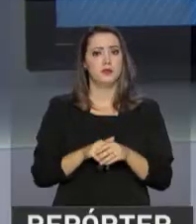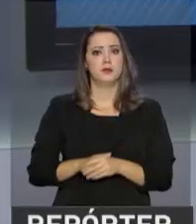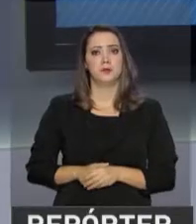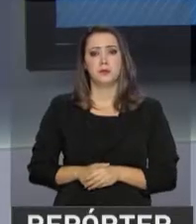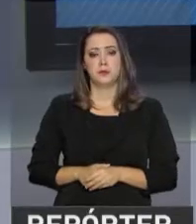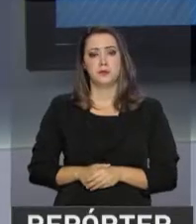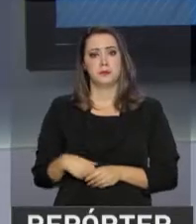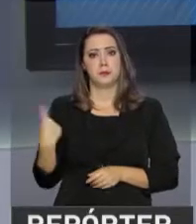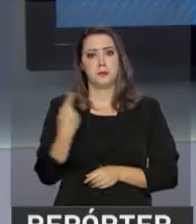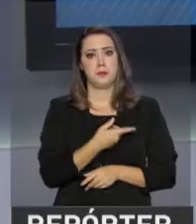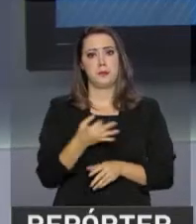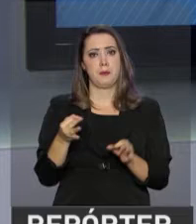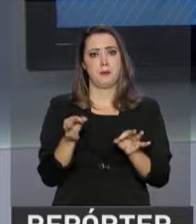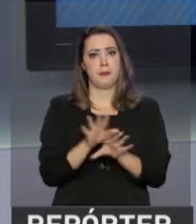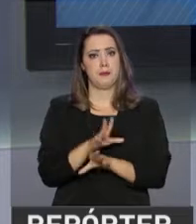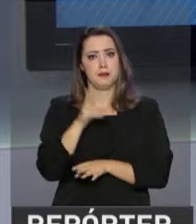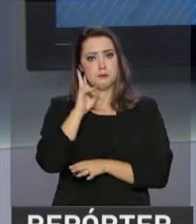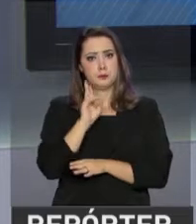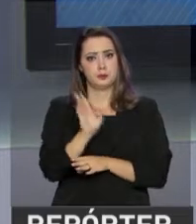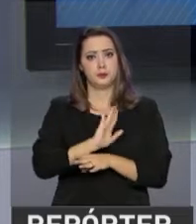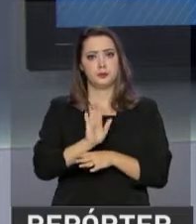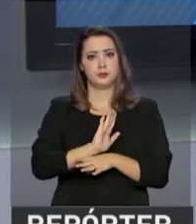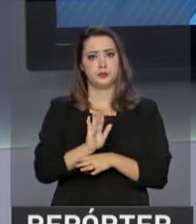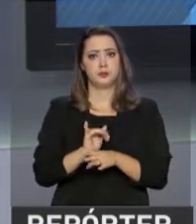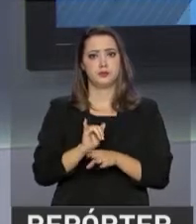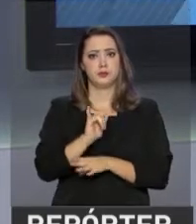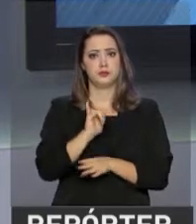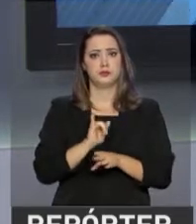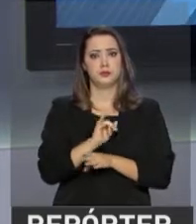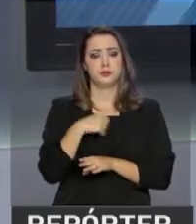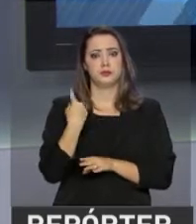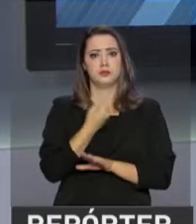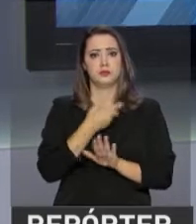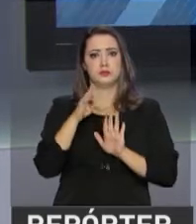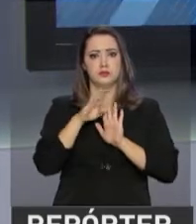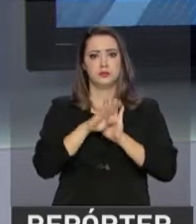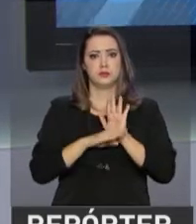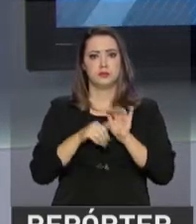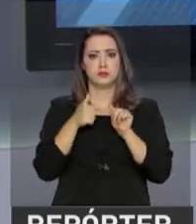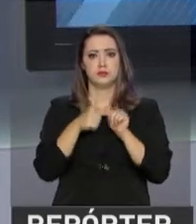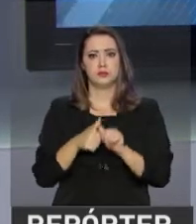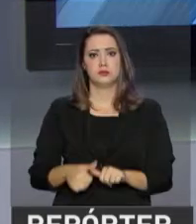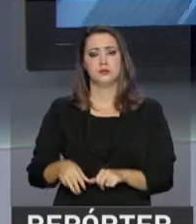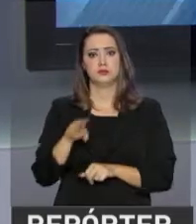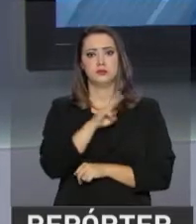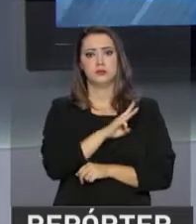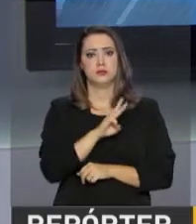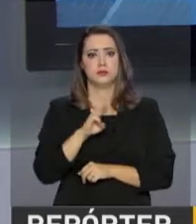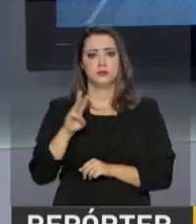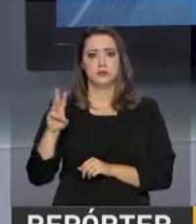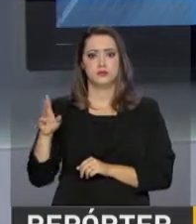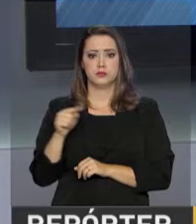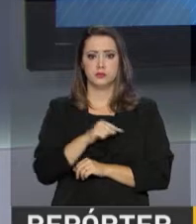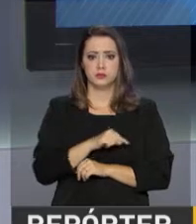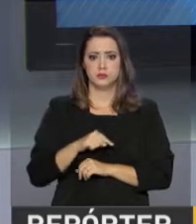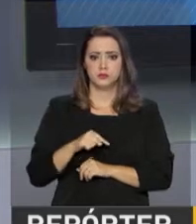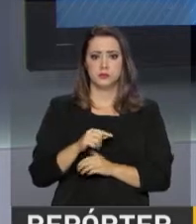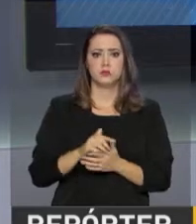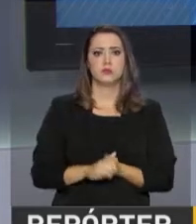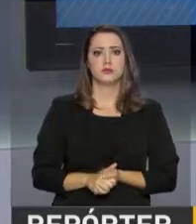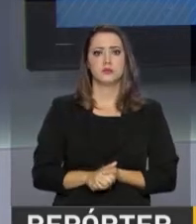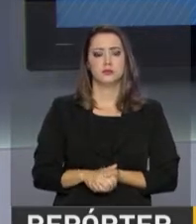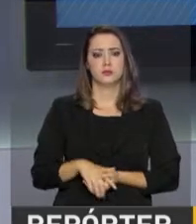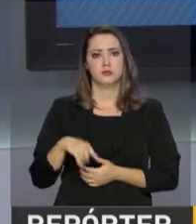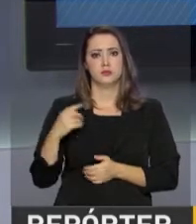nós ficamos por aqui você pode rever as reportagens no youtube e toda nossa programação também está na nossa página na